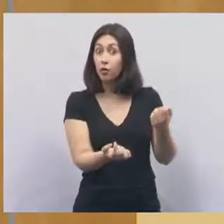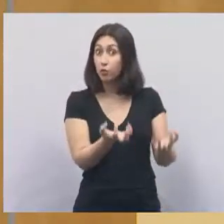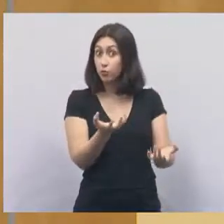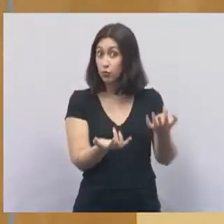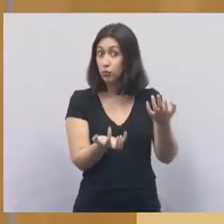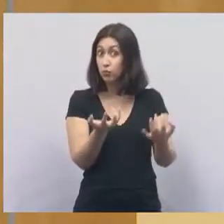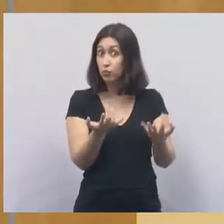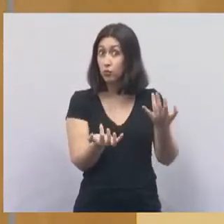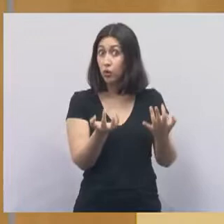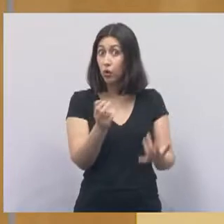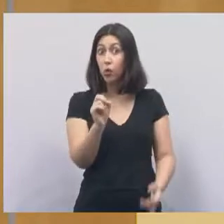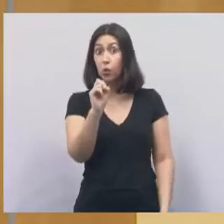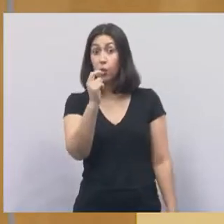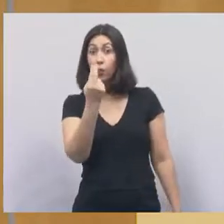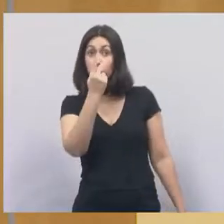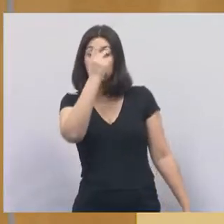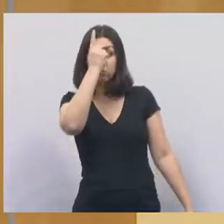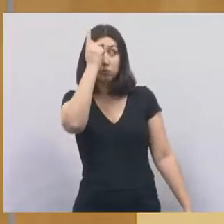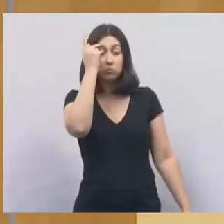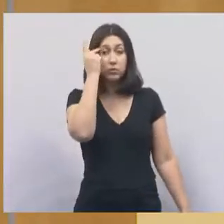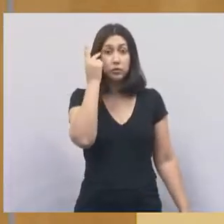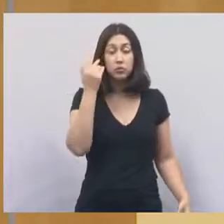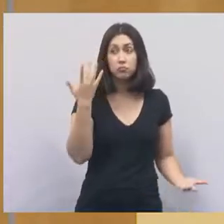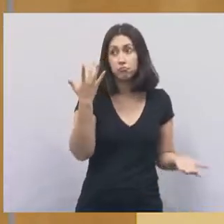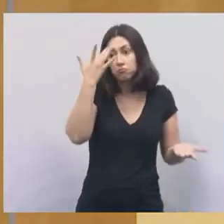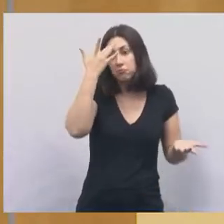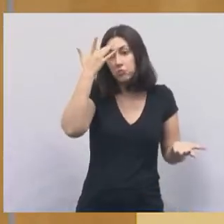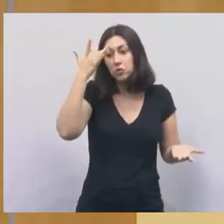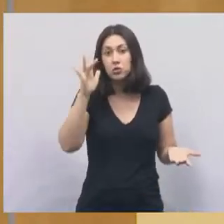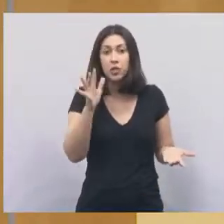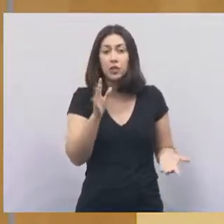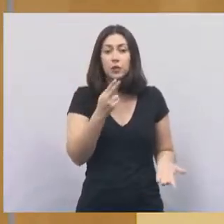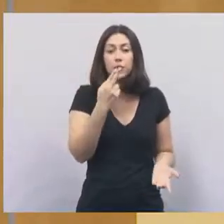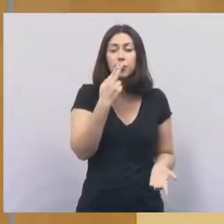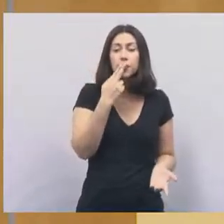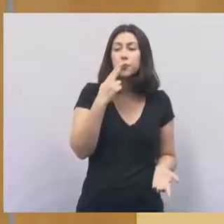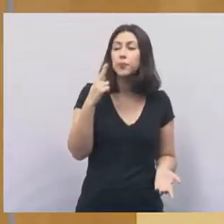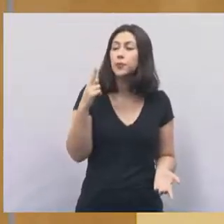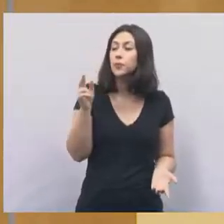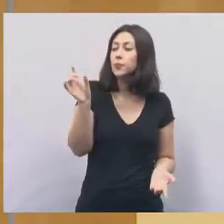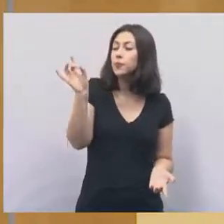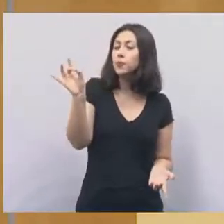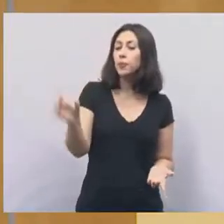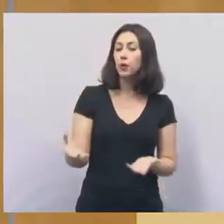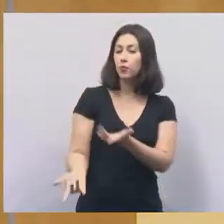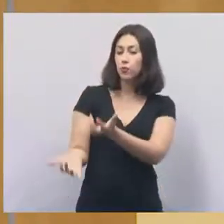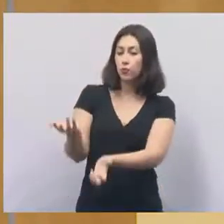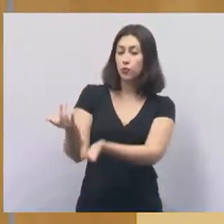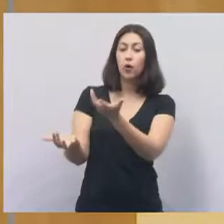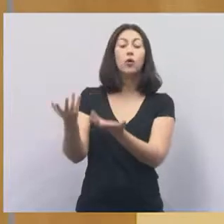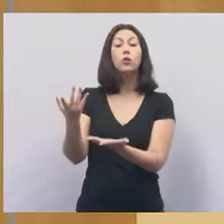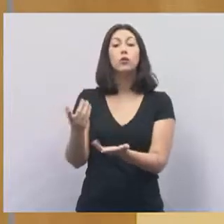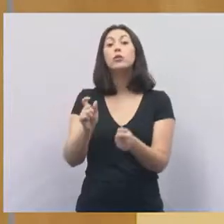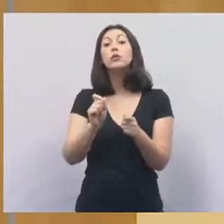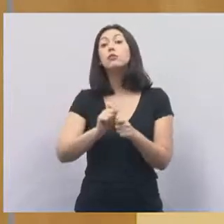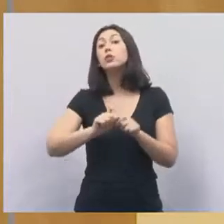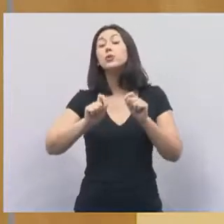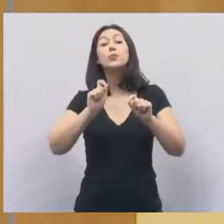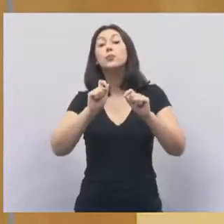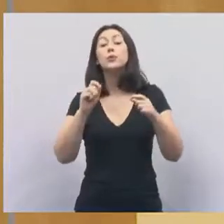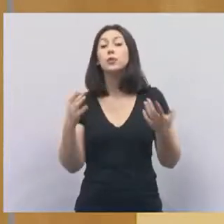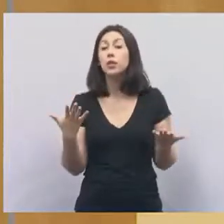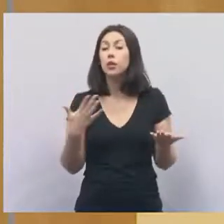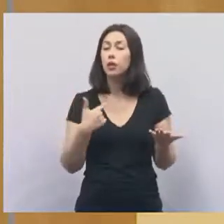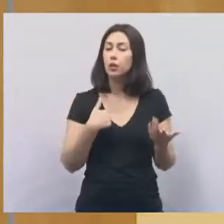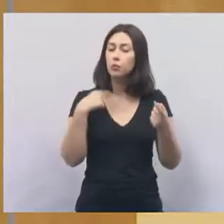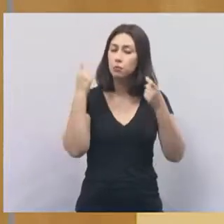lá ou alguém passar não sei né jogar uma ponta de cigarro pegar fogo como é que eles vão fazer a